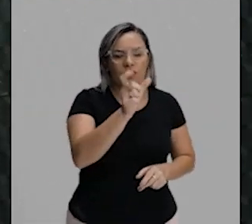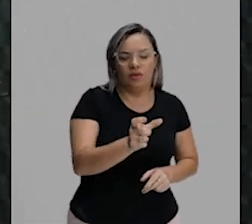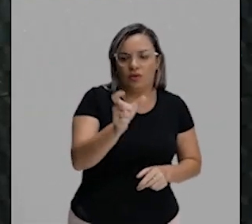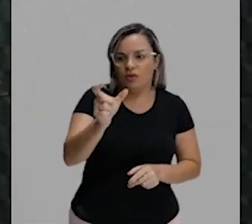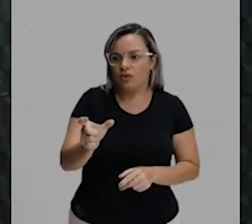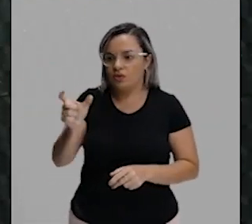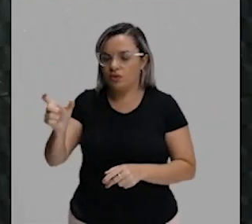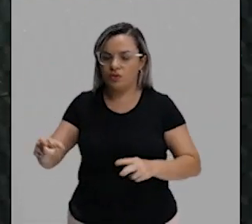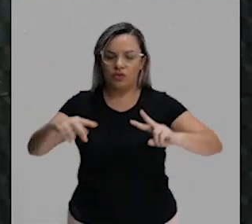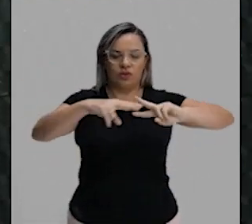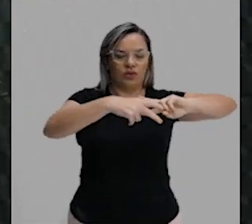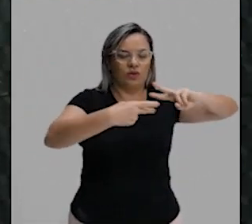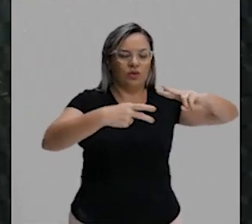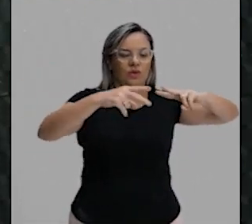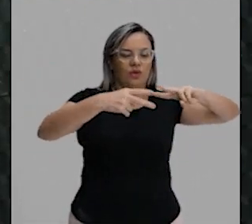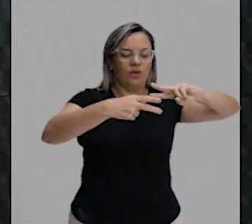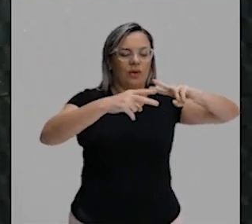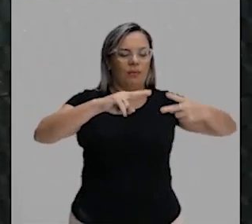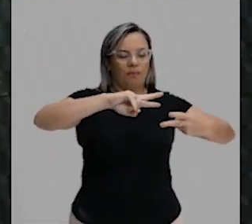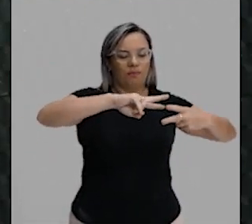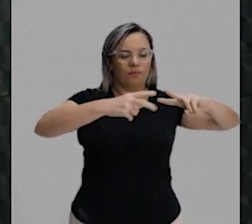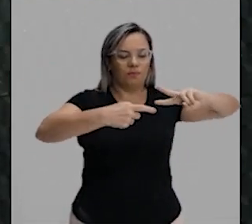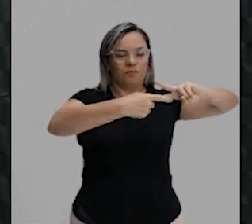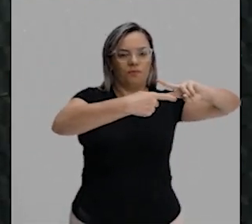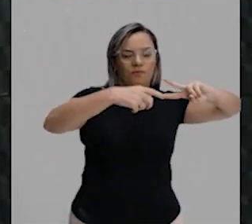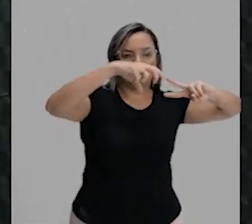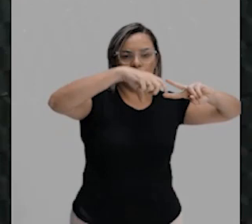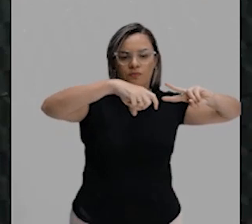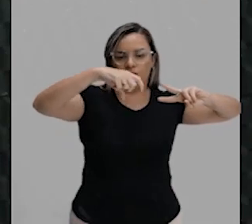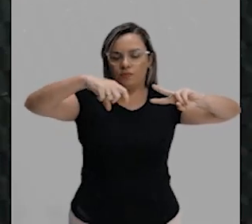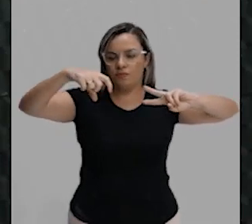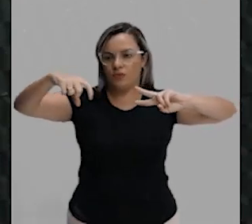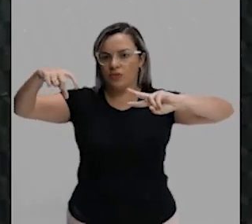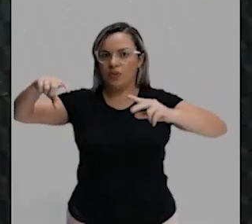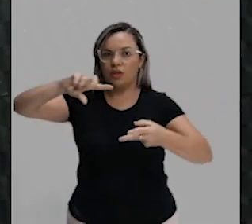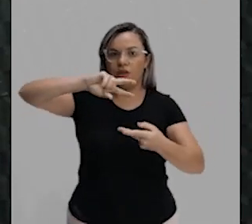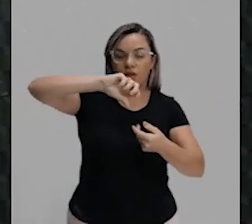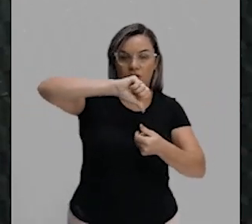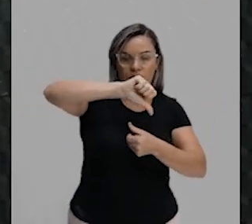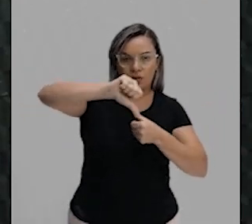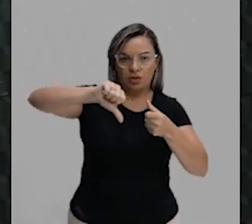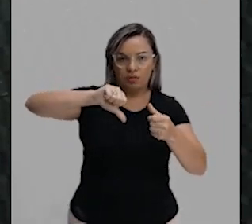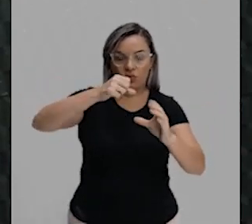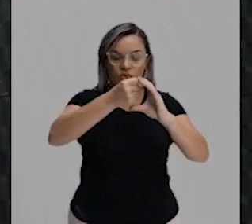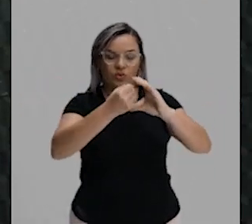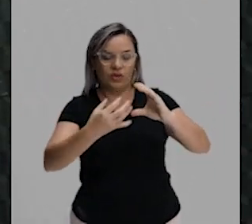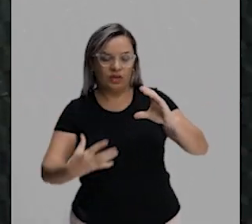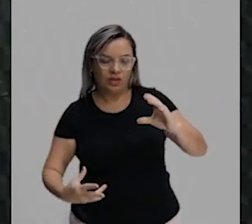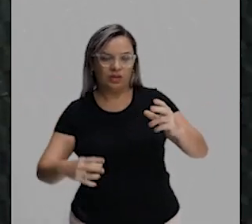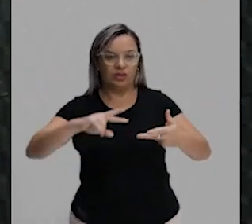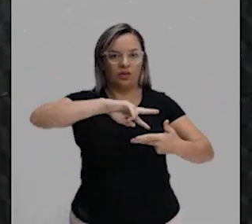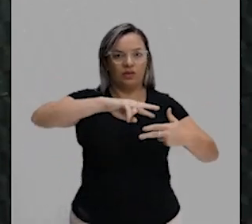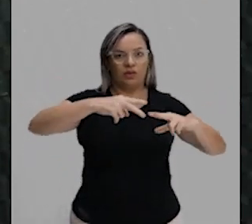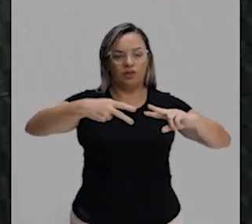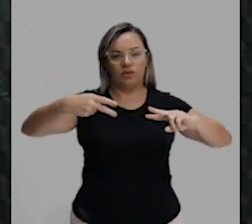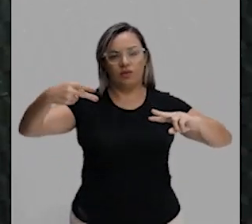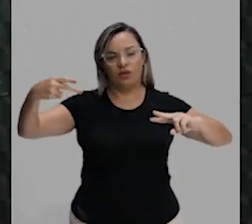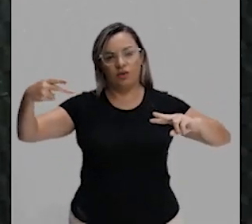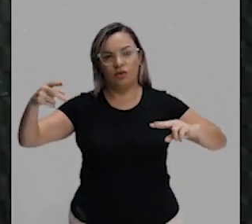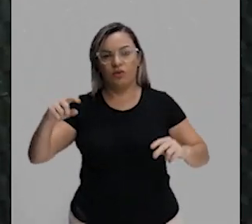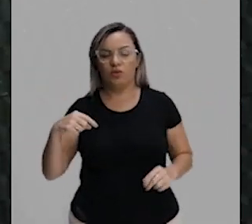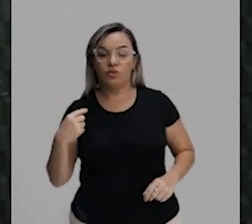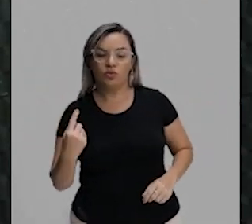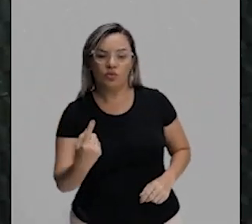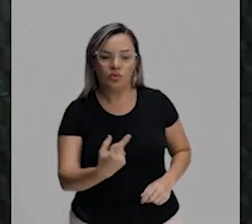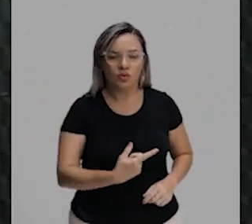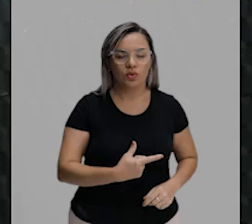da molécula de DNA que codificam características genéticas. Todos nós recebemos duas versões